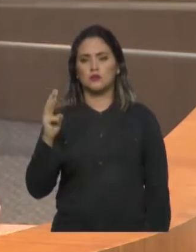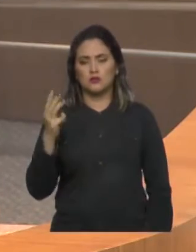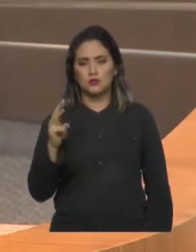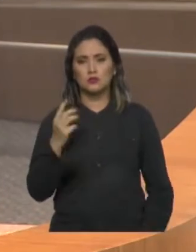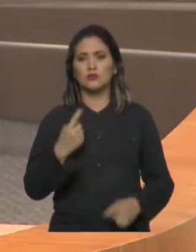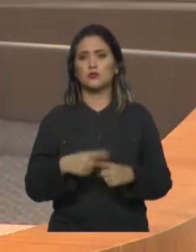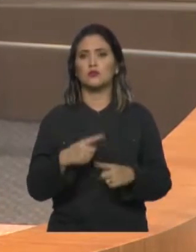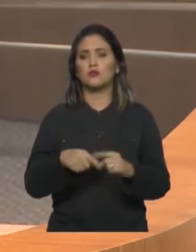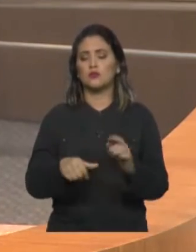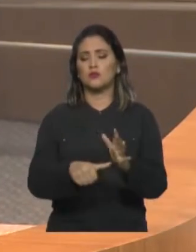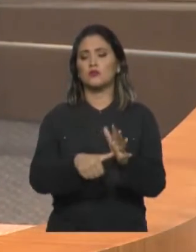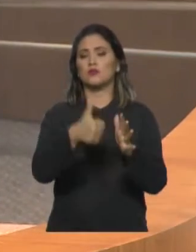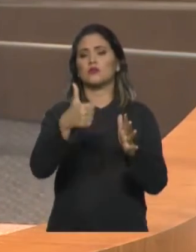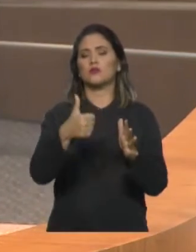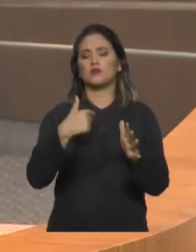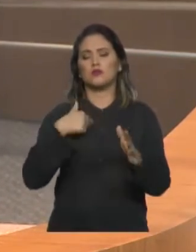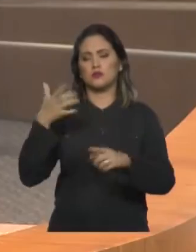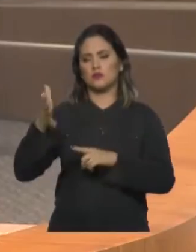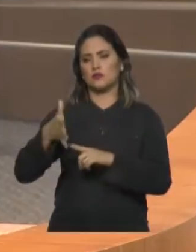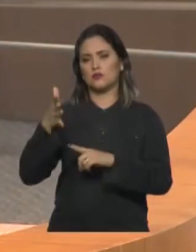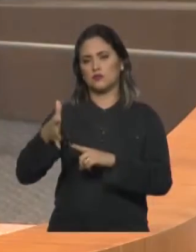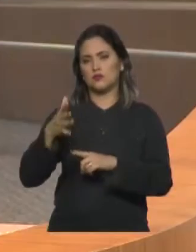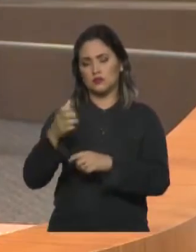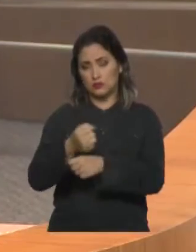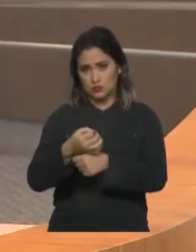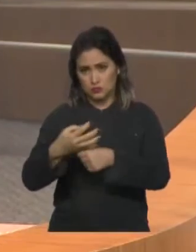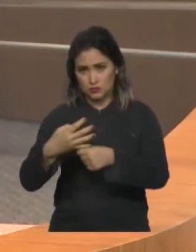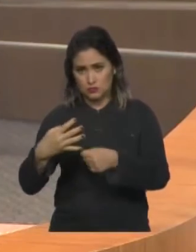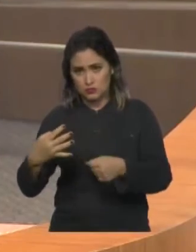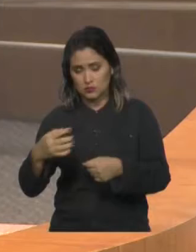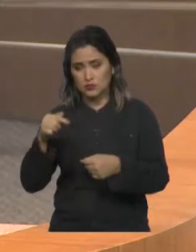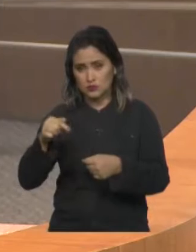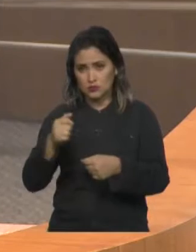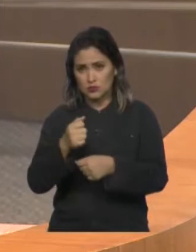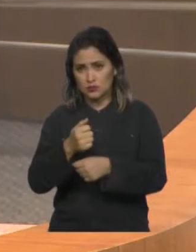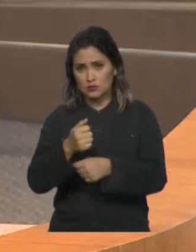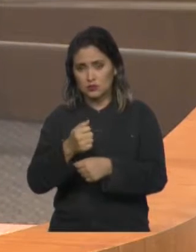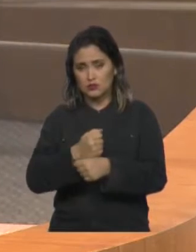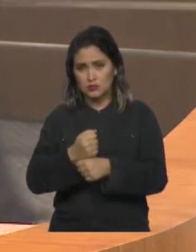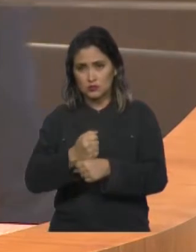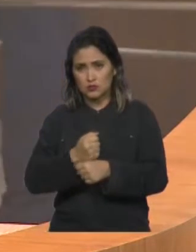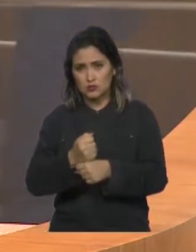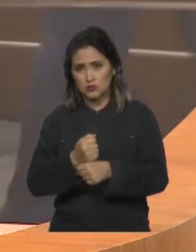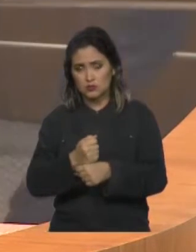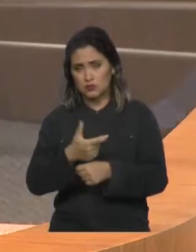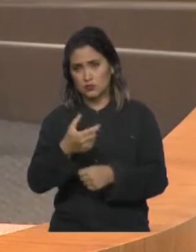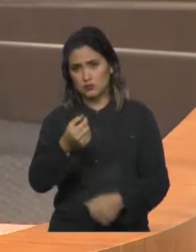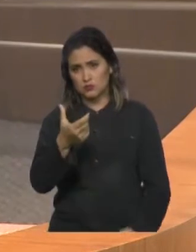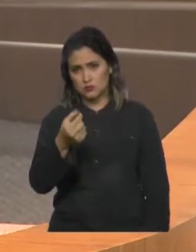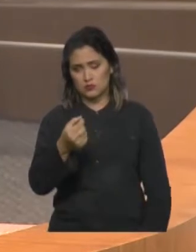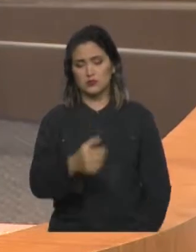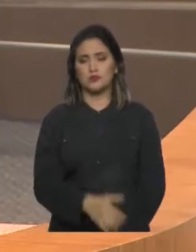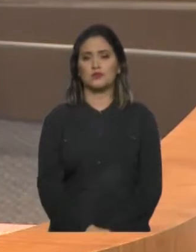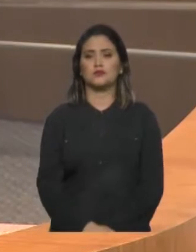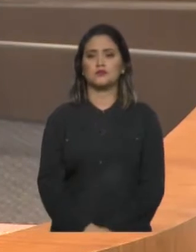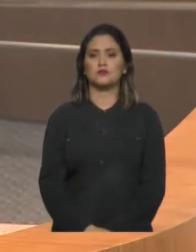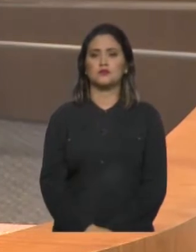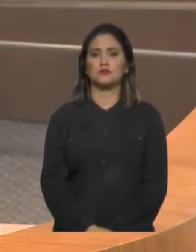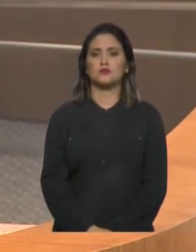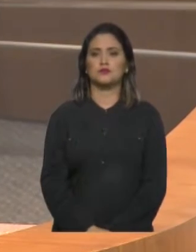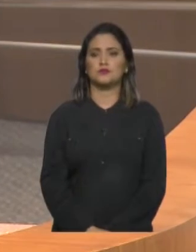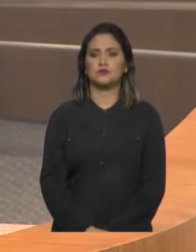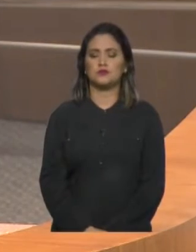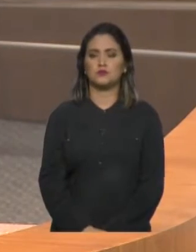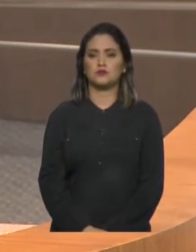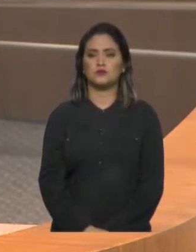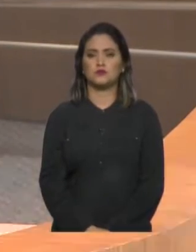ano legislativo o presidente no que diz respeito a esse projeto de